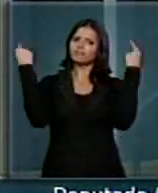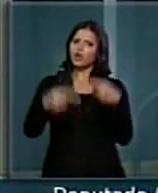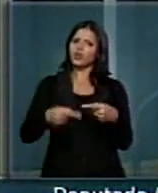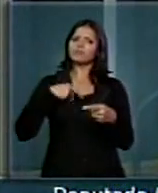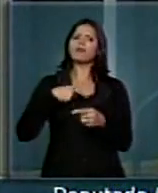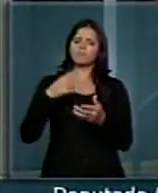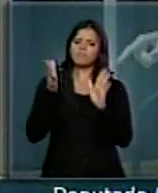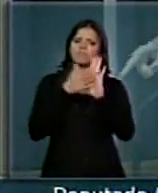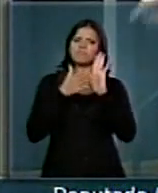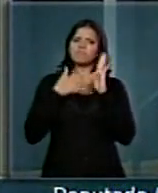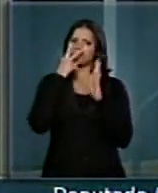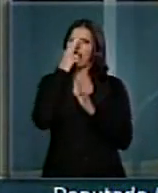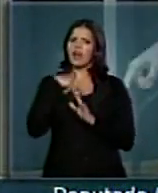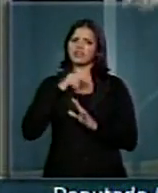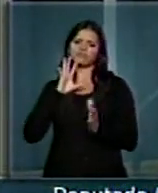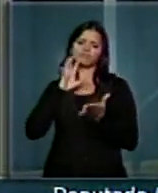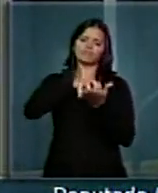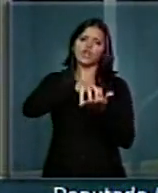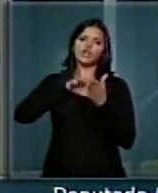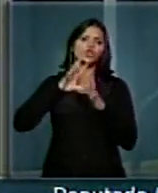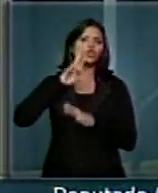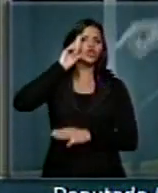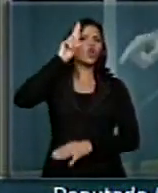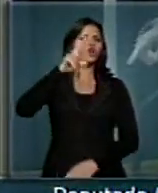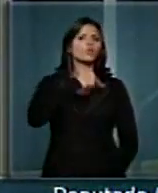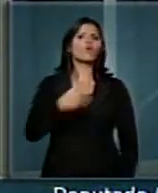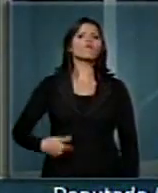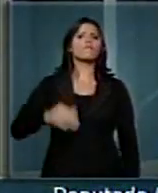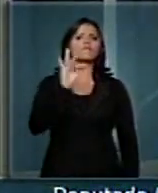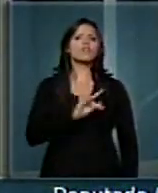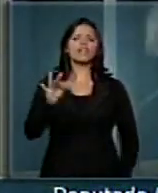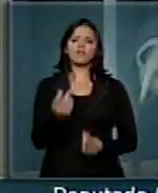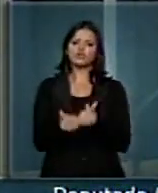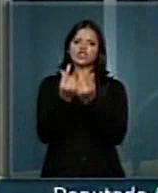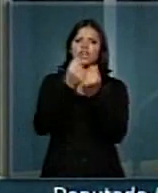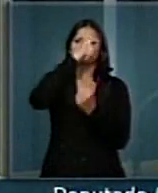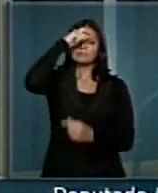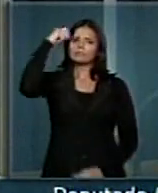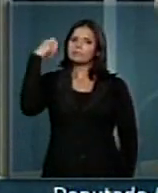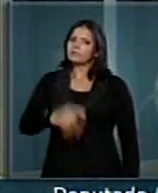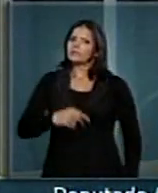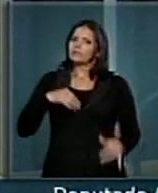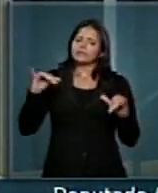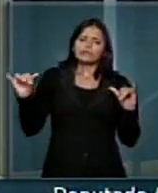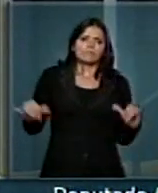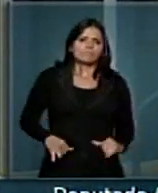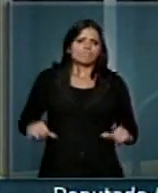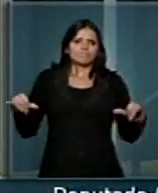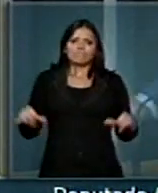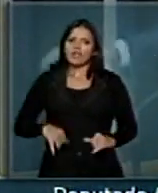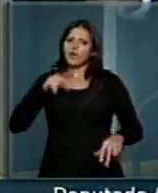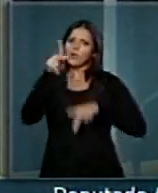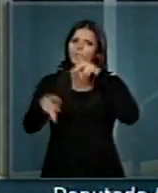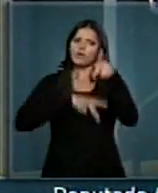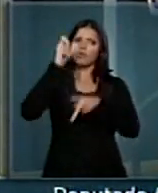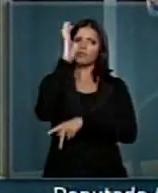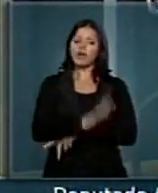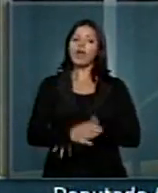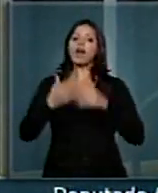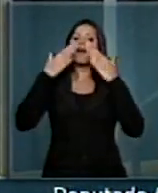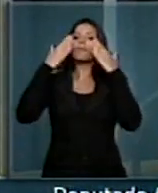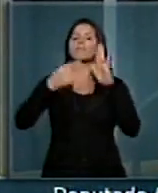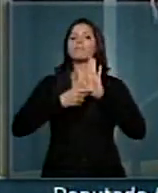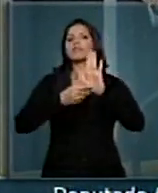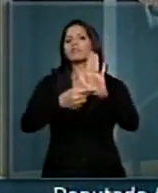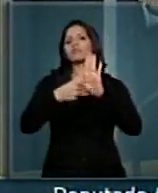essa apropriação que é feita pelo governo federal do dinheiro suado do povo brasileiro, apresentou